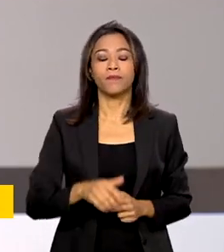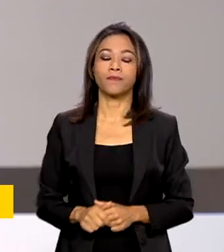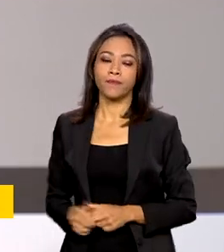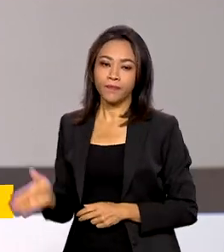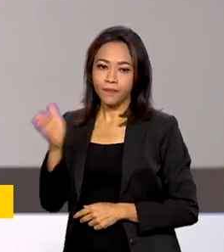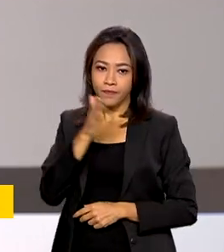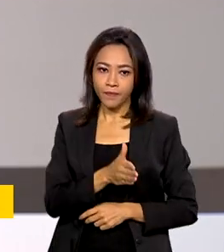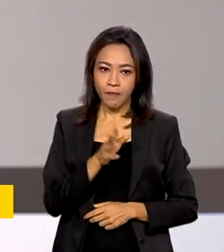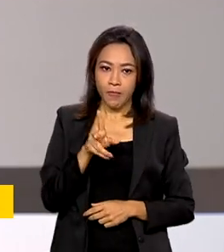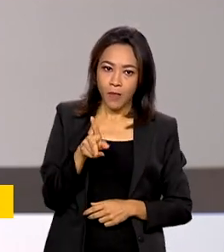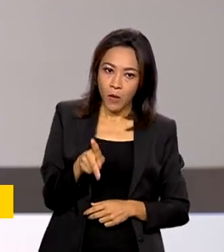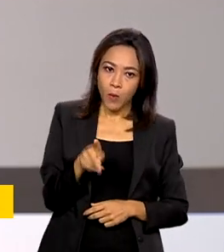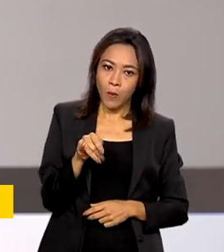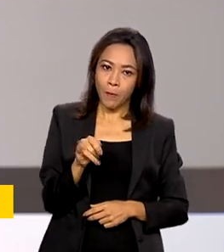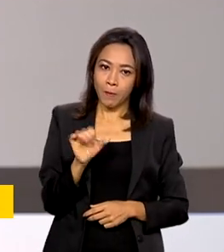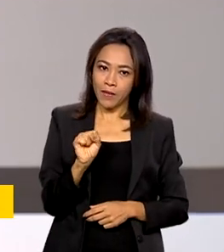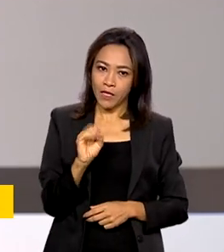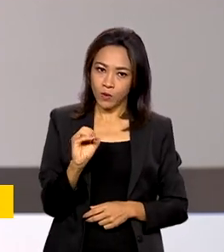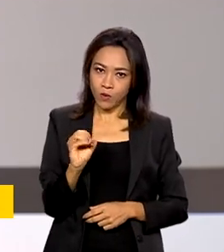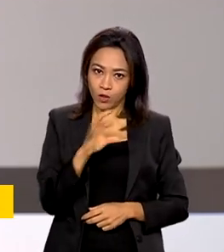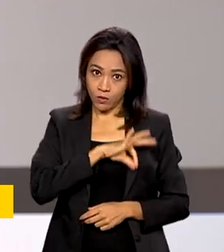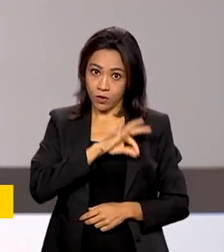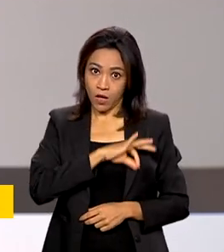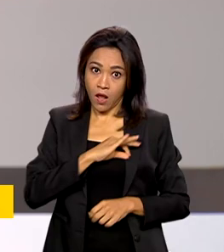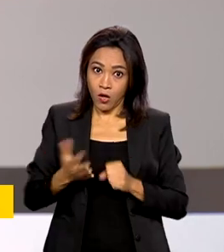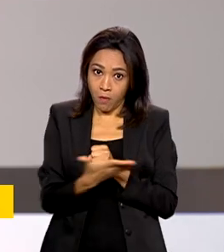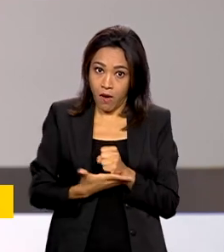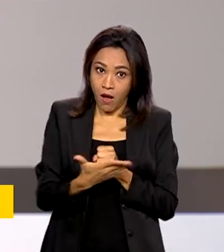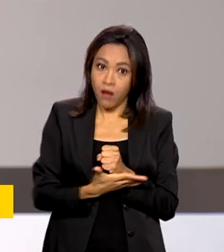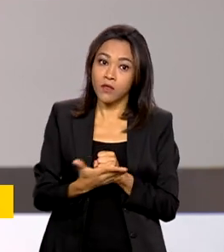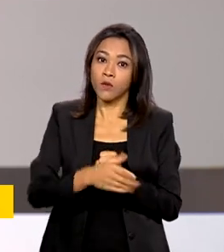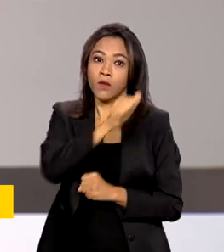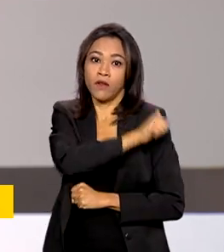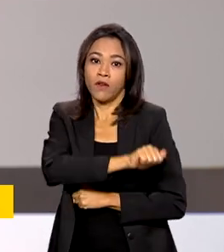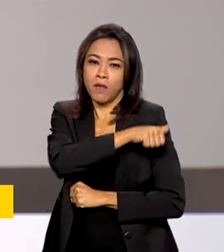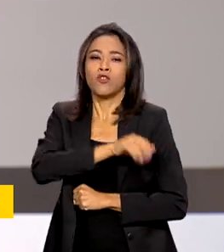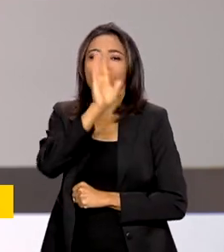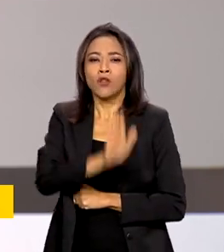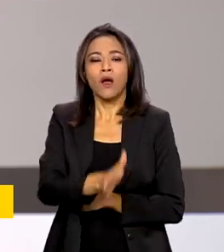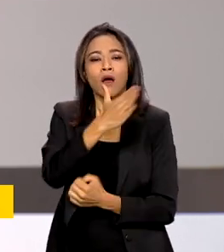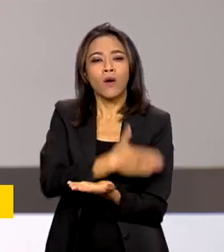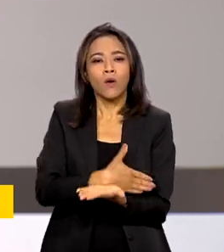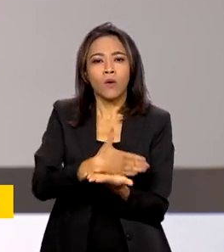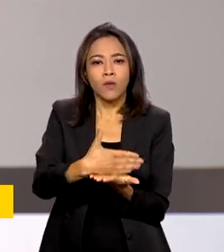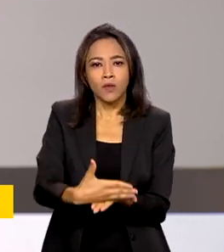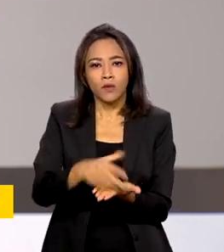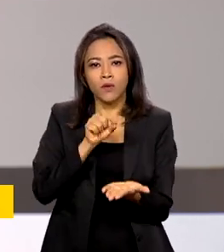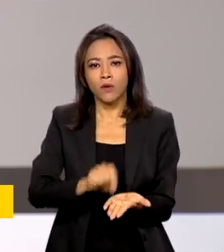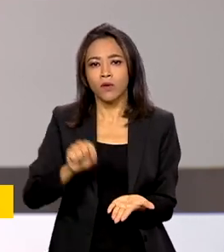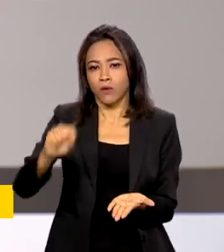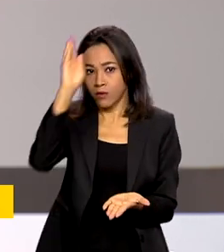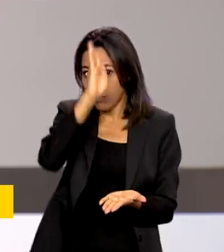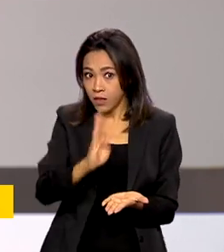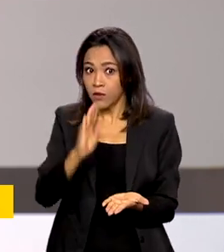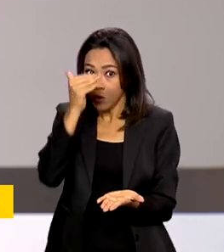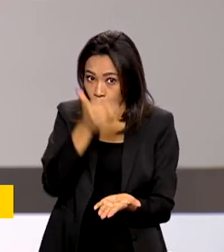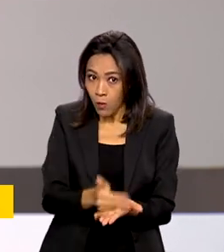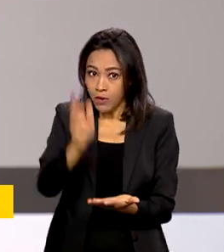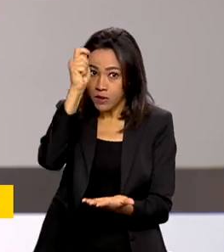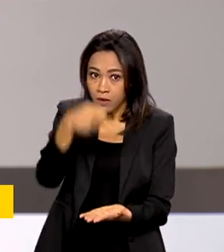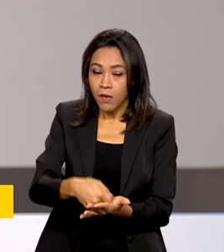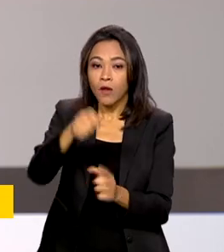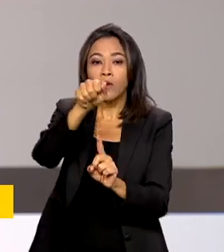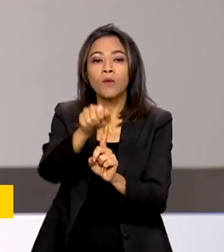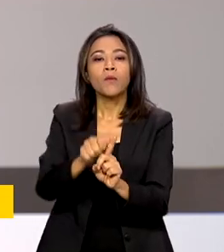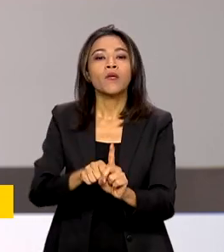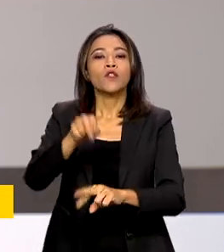O piso nacional da enfermagem já está valendo em todo o país e começa a ser pago em junho, beneficiando quase 3